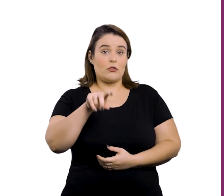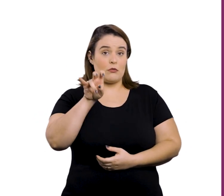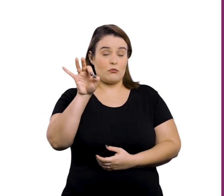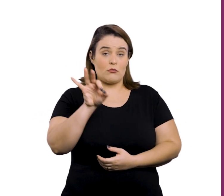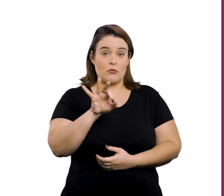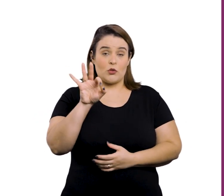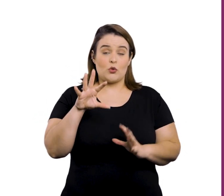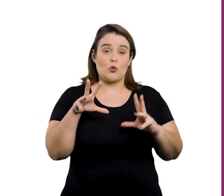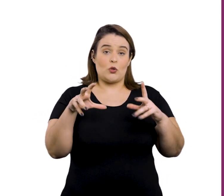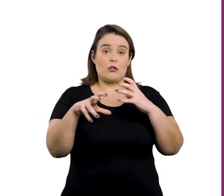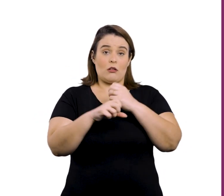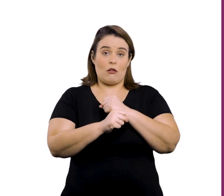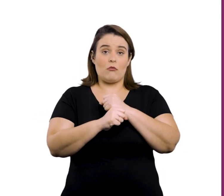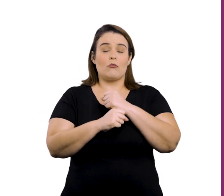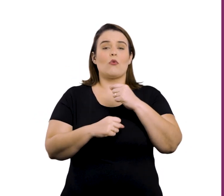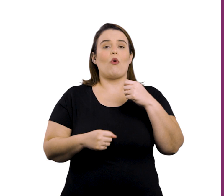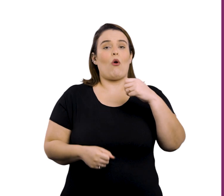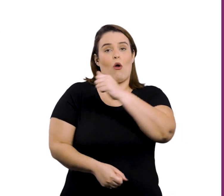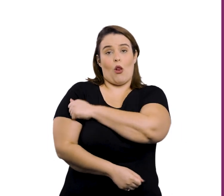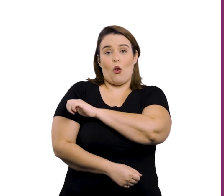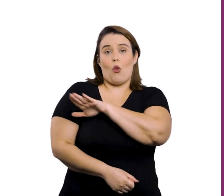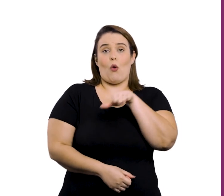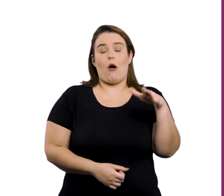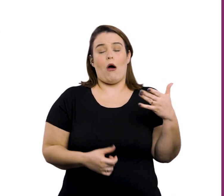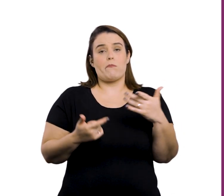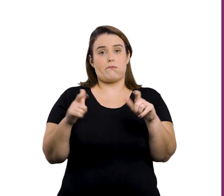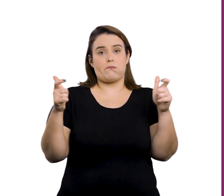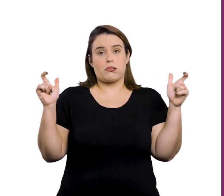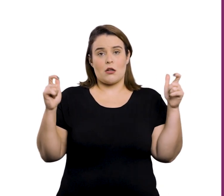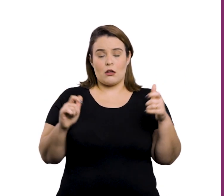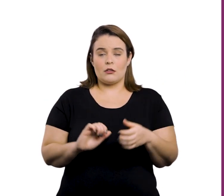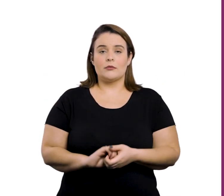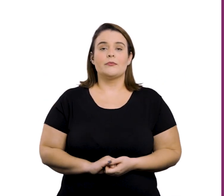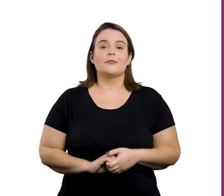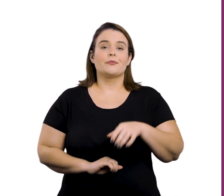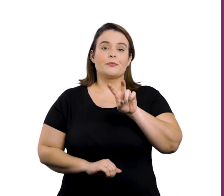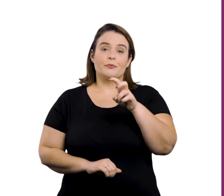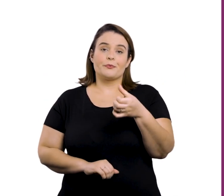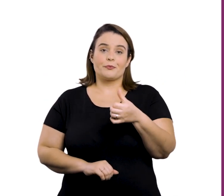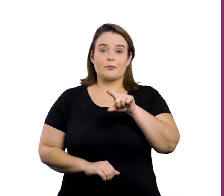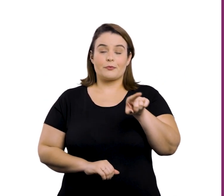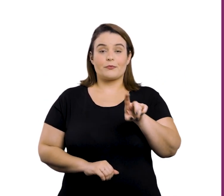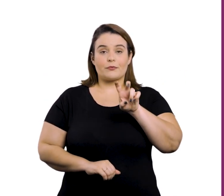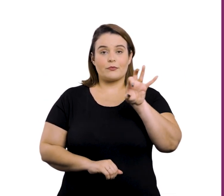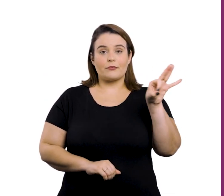49,5% do total de matrículas em turmas com elevado número de alunos por turma,